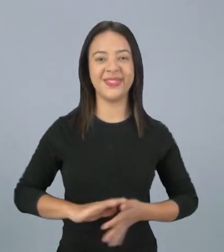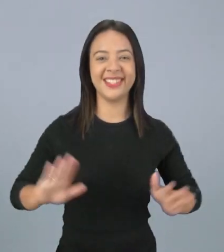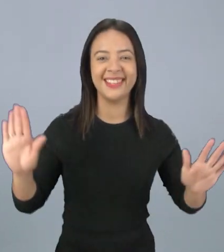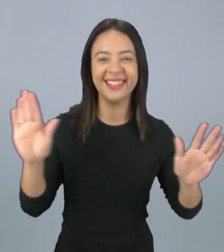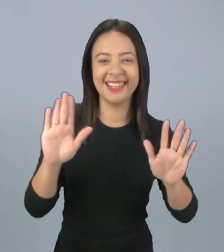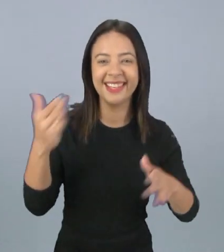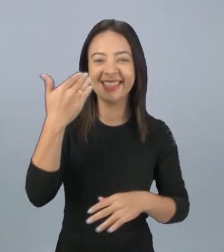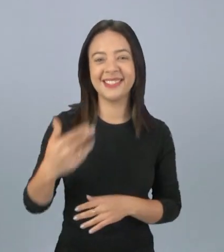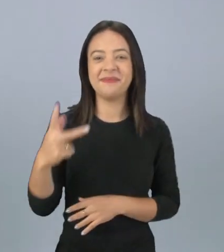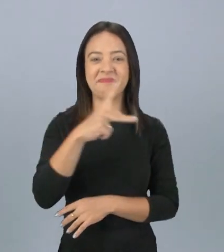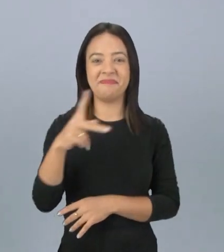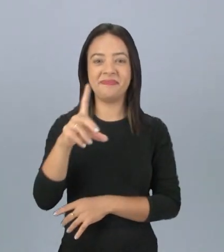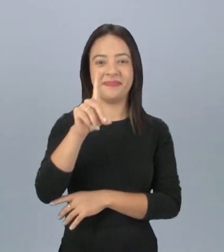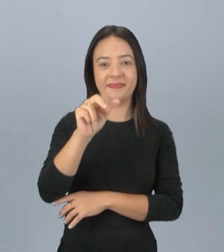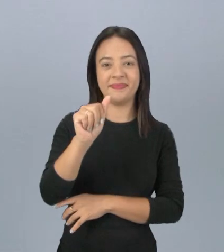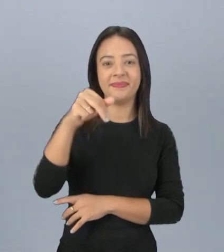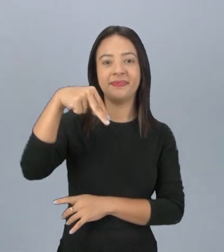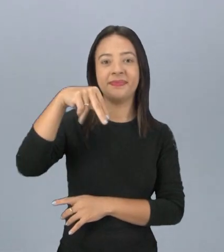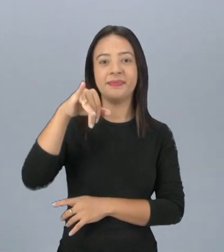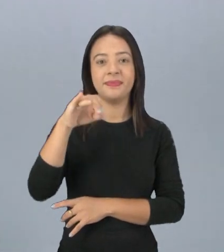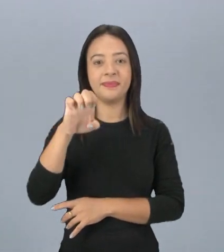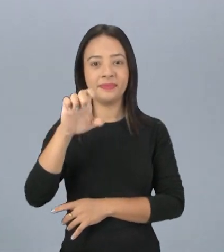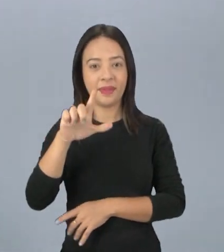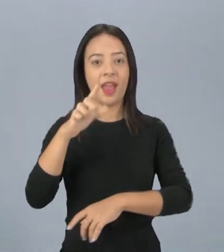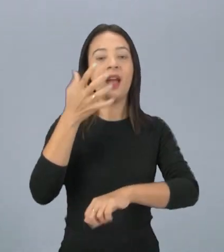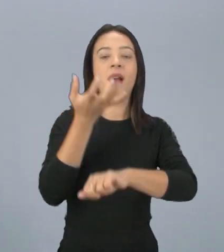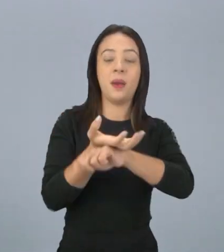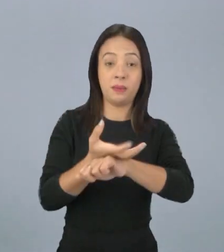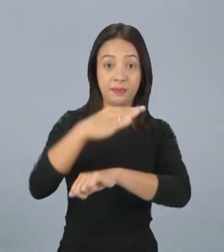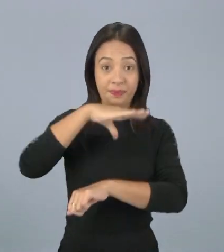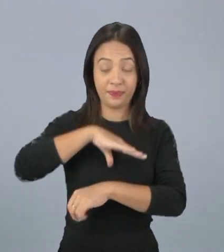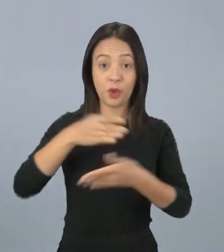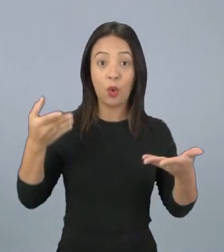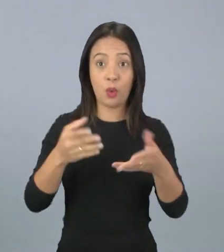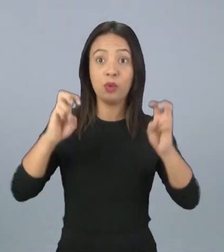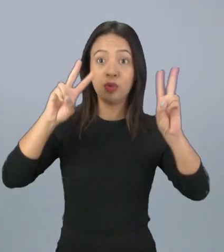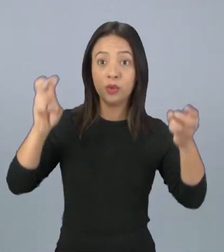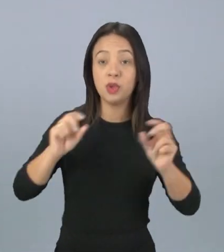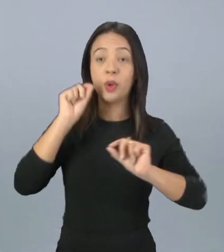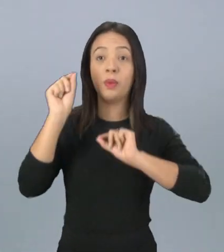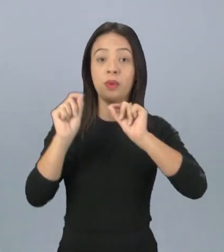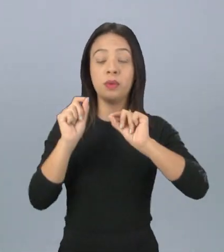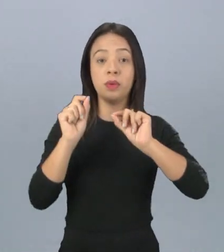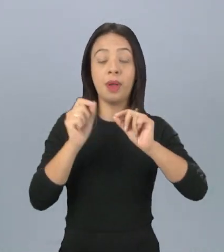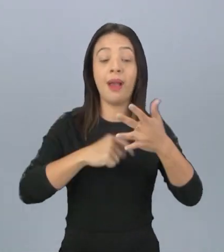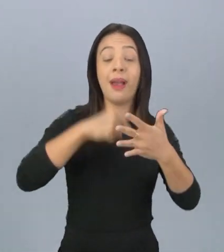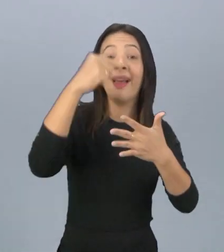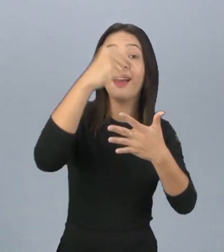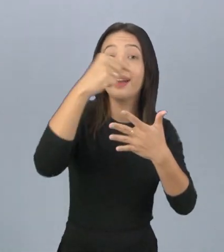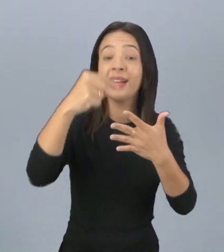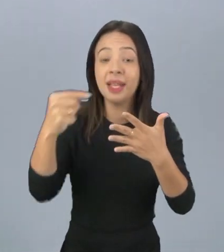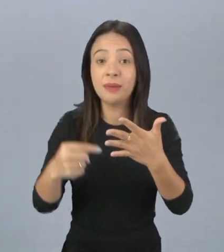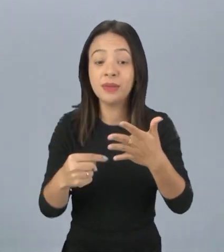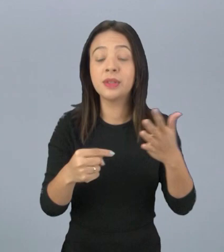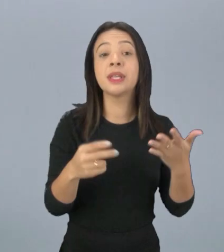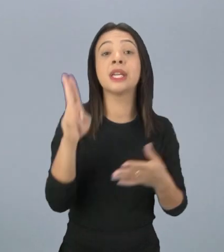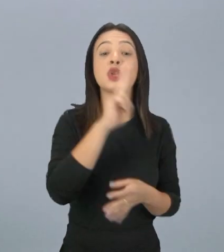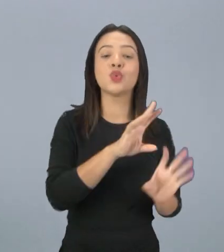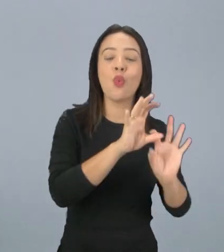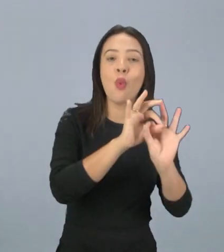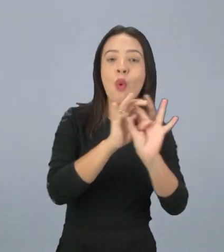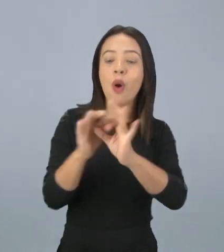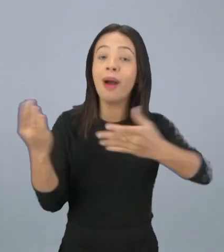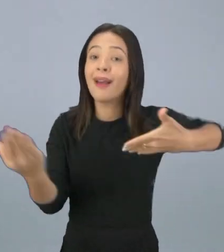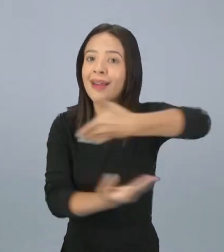E aí, moçada, eu sou o professor Daniel Lopes, de Língua Portuguesa. A aula de hoje vai tratar sobre operadores de conexão que